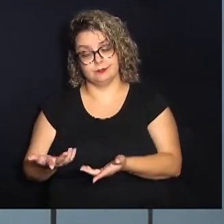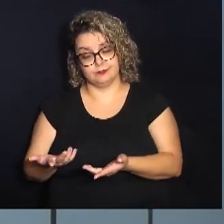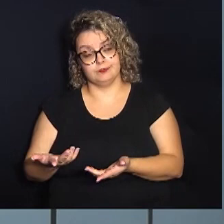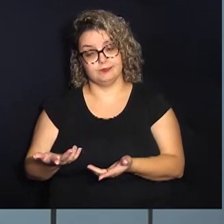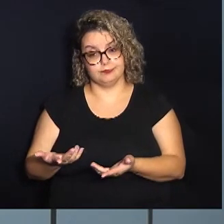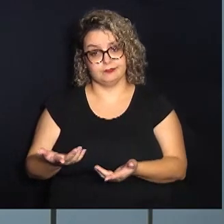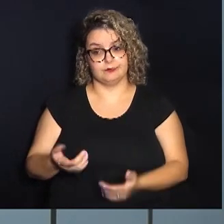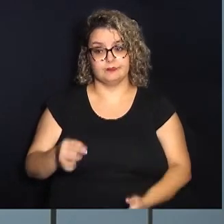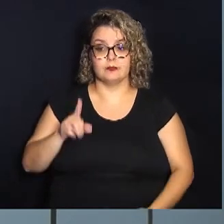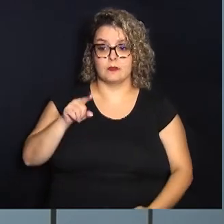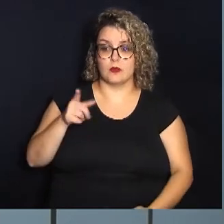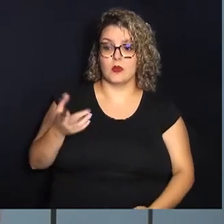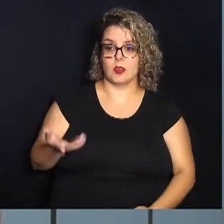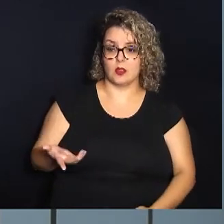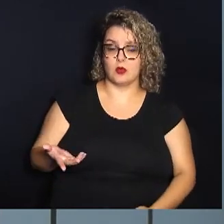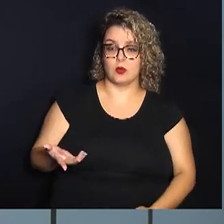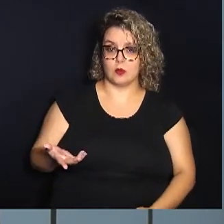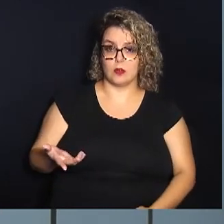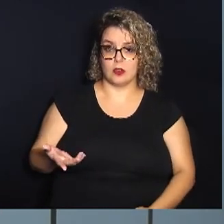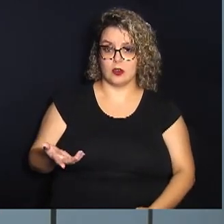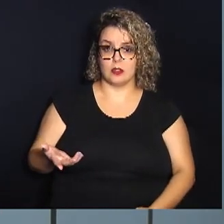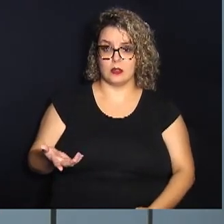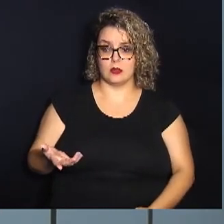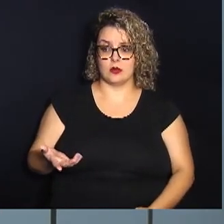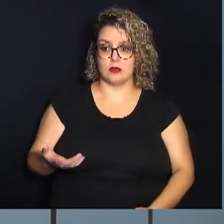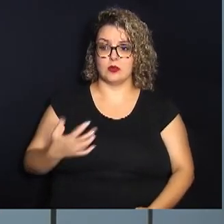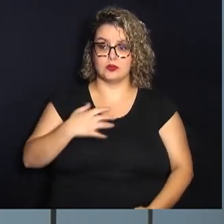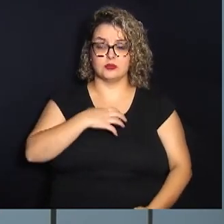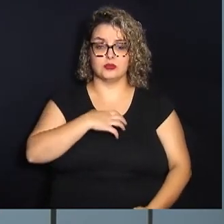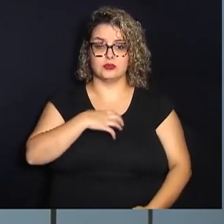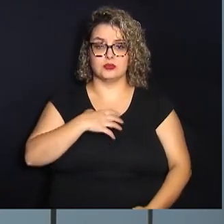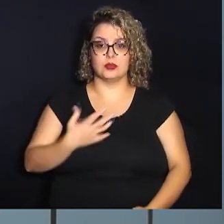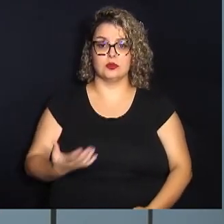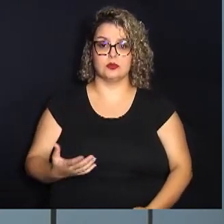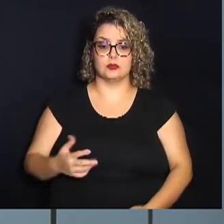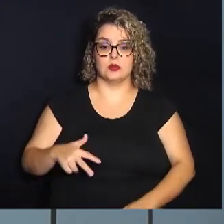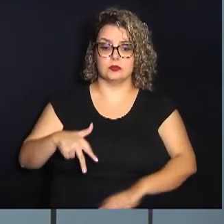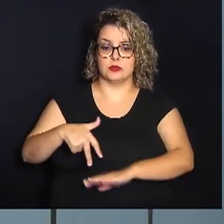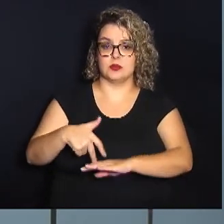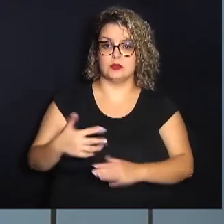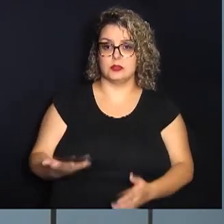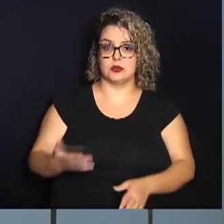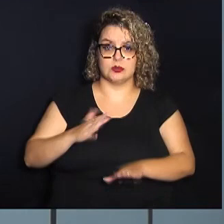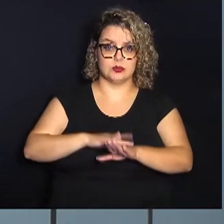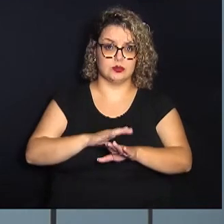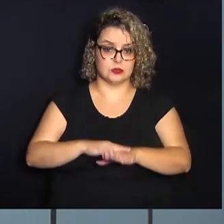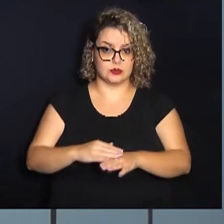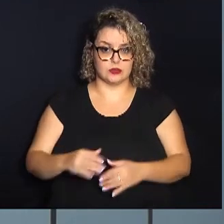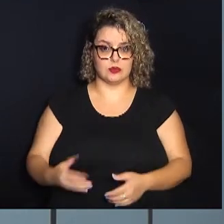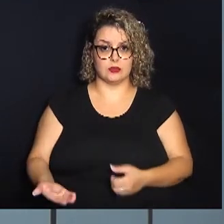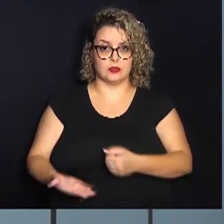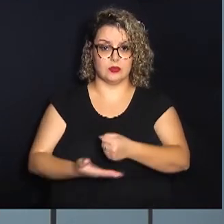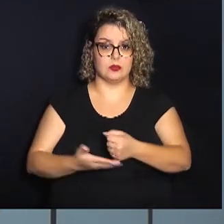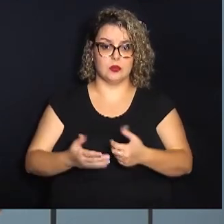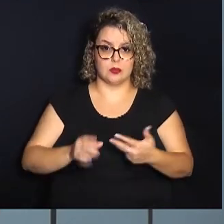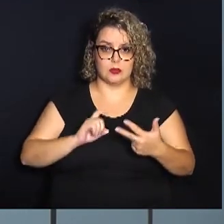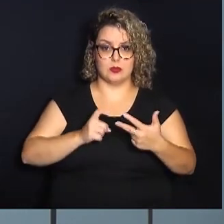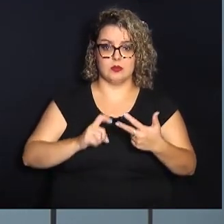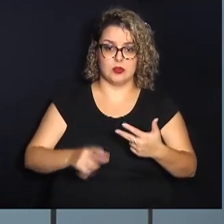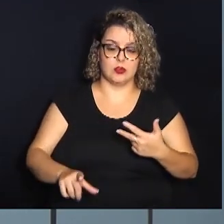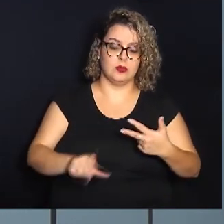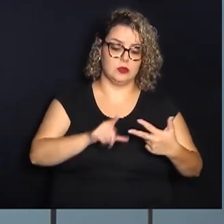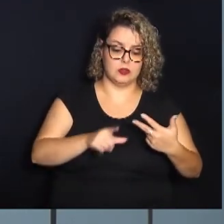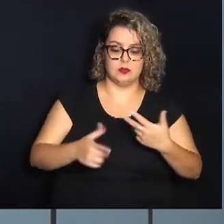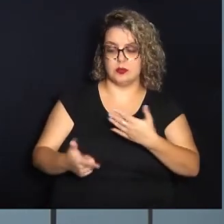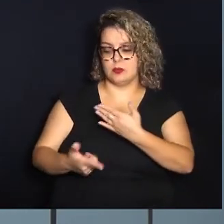Então, esse é a maneira que nós temos de atuar sobre o legislativo, sobre o executivo. O legislativo fazendo